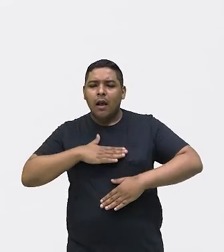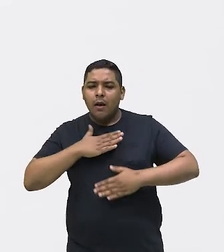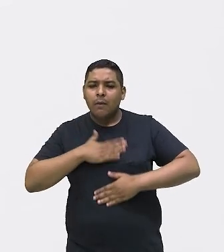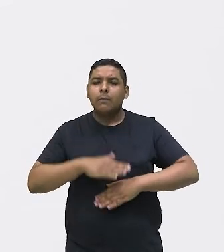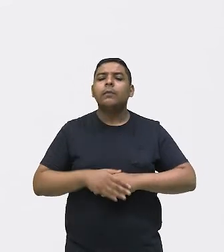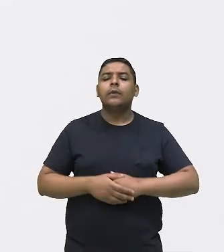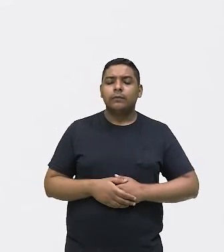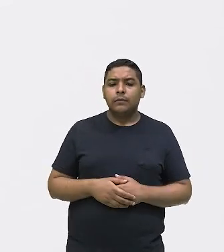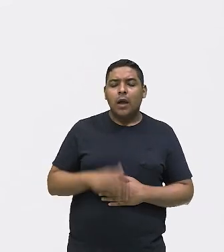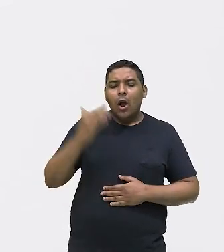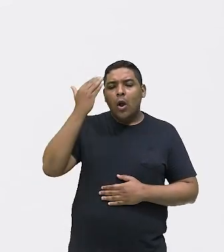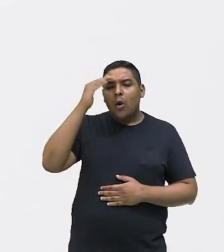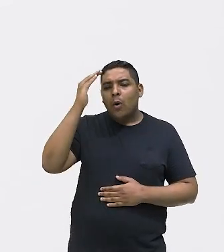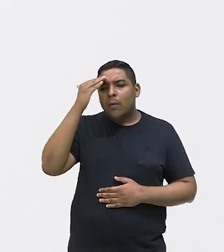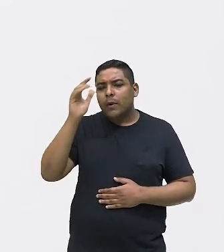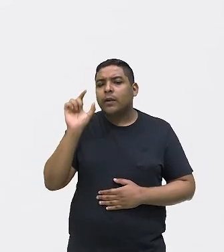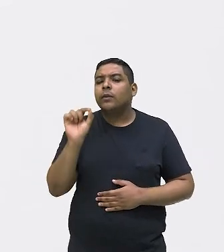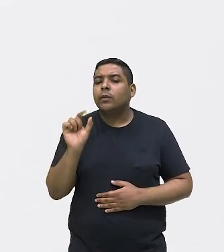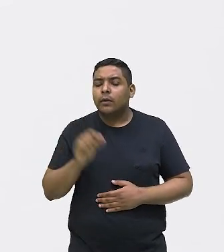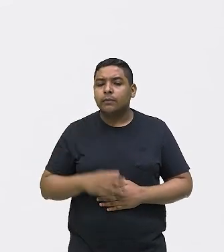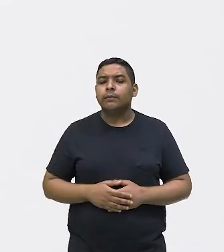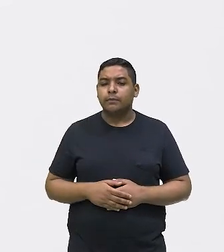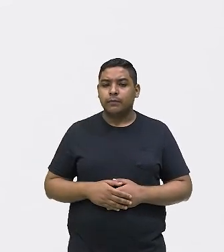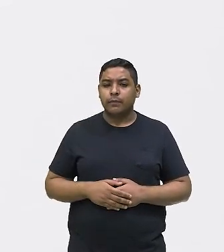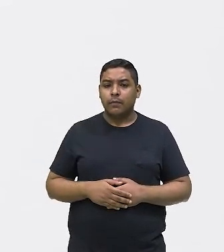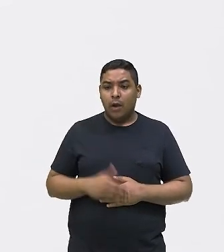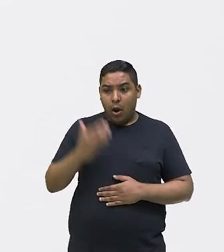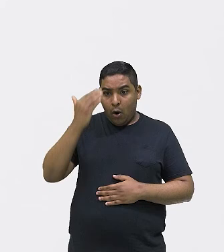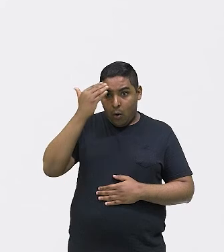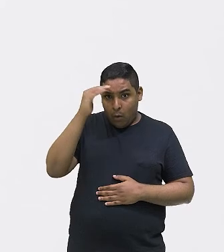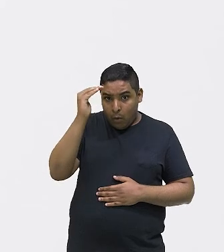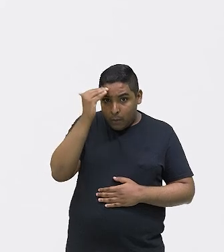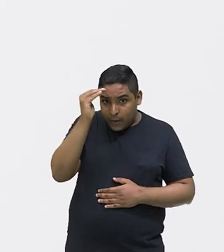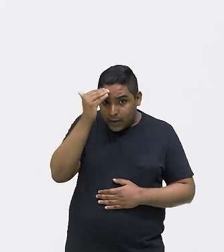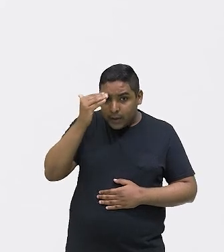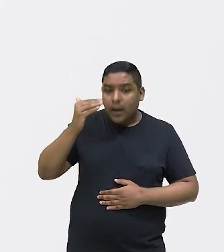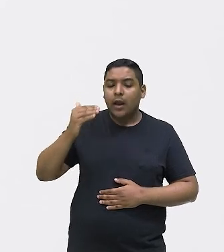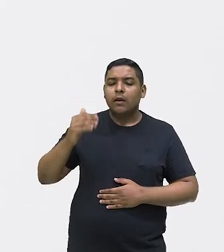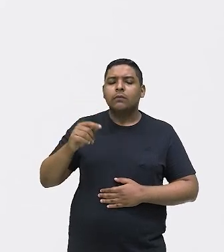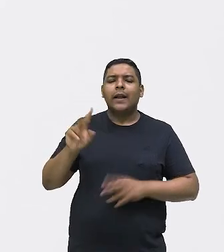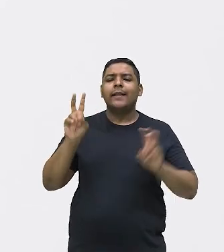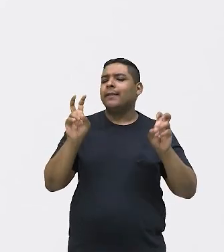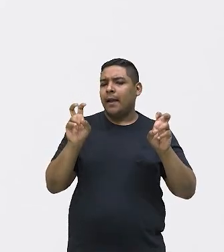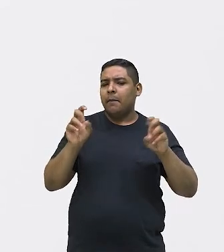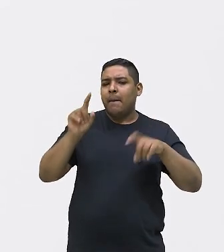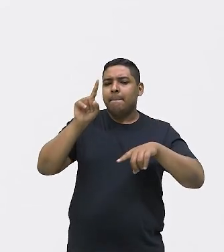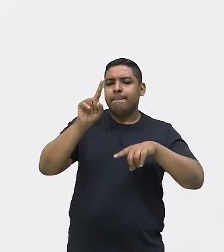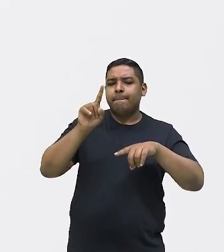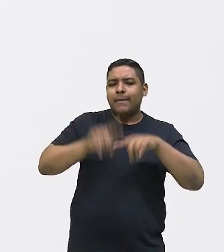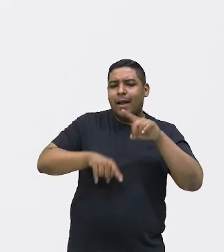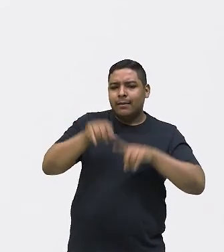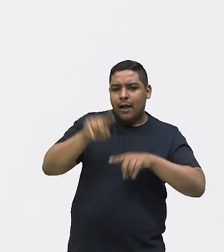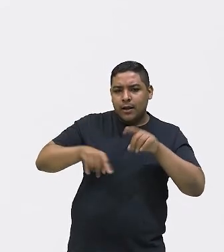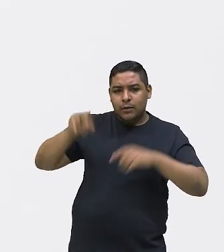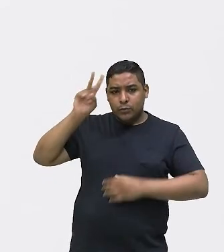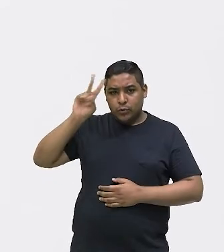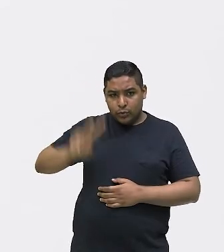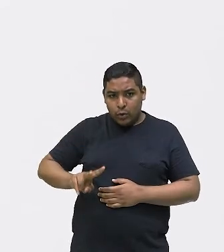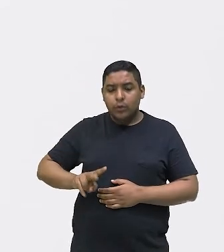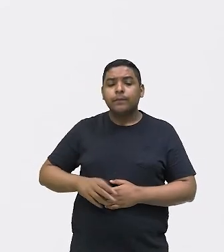e compreender que, na interpretação do materialismo histórico de Karl Marx e